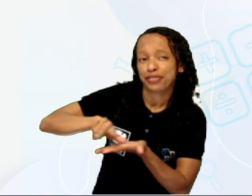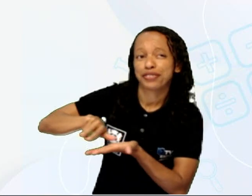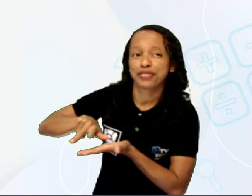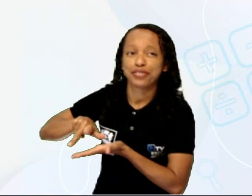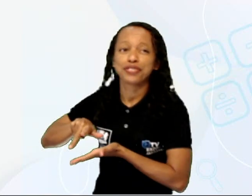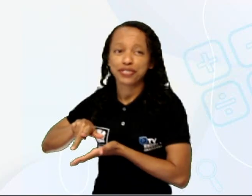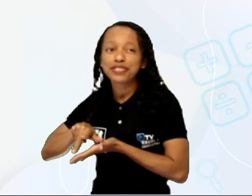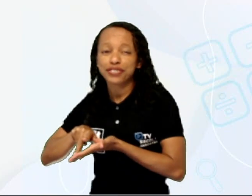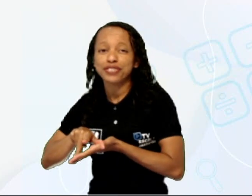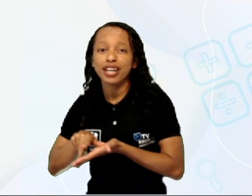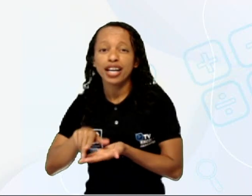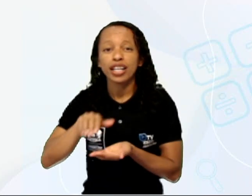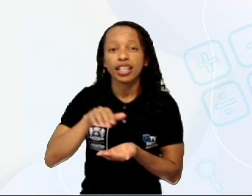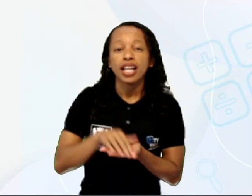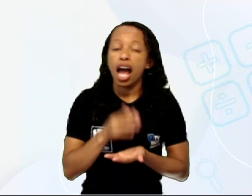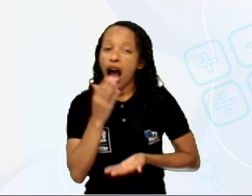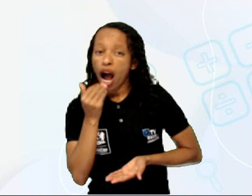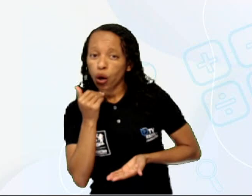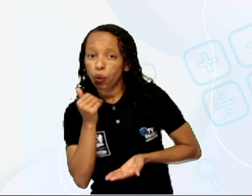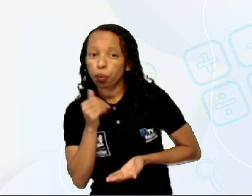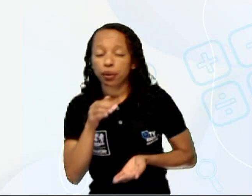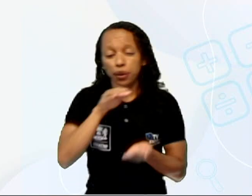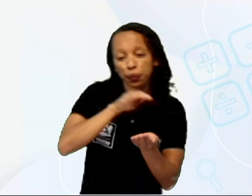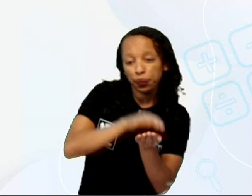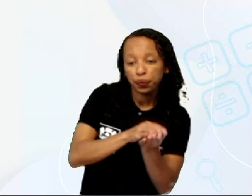a tapioca, que foi trazido pelos